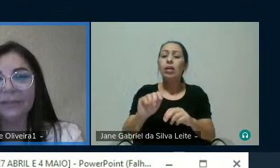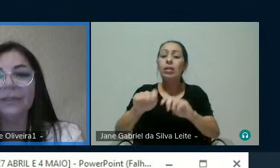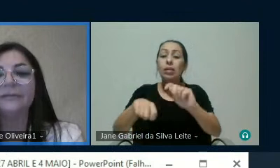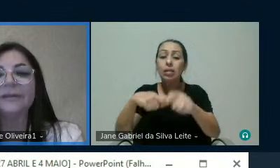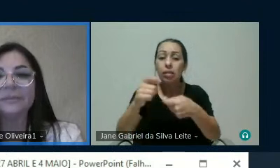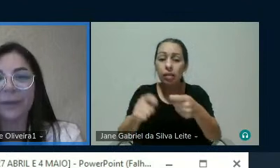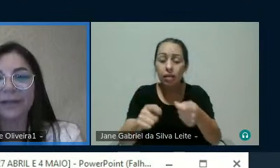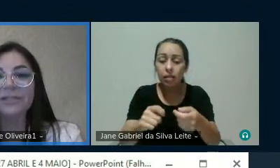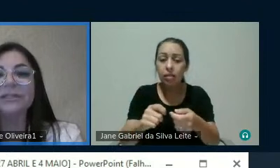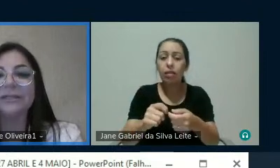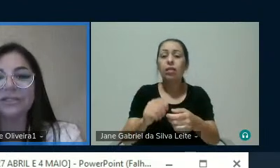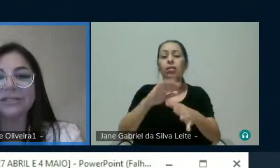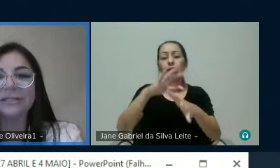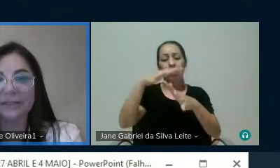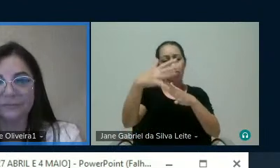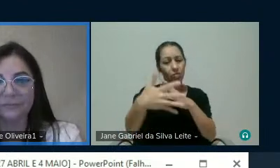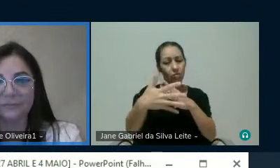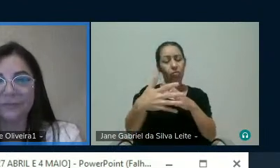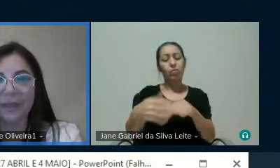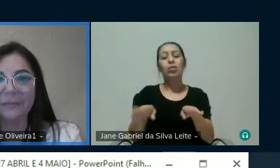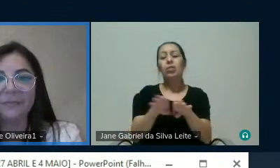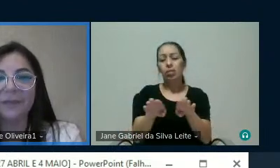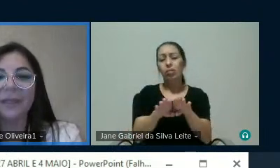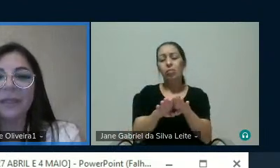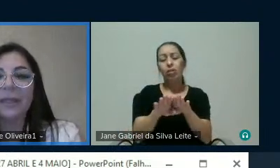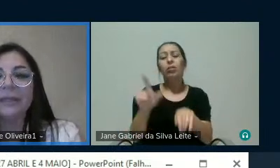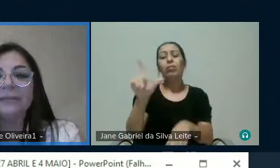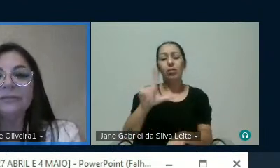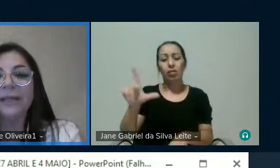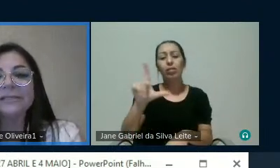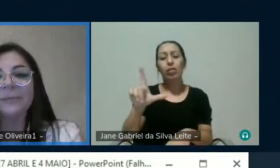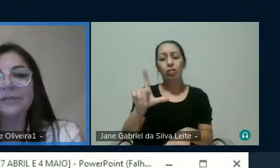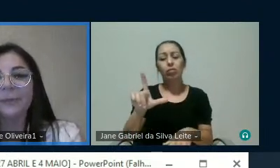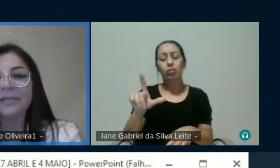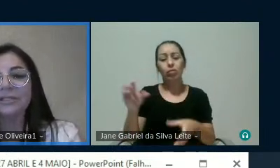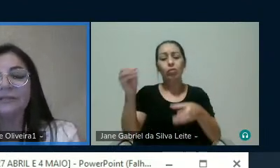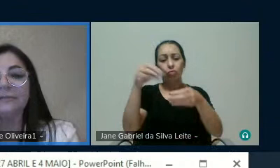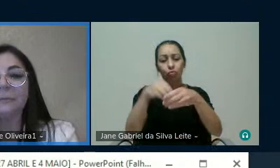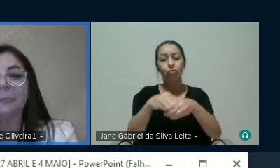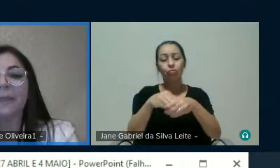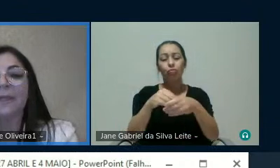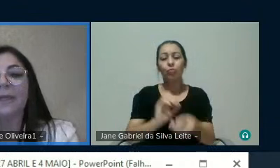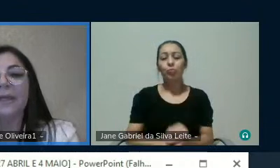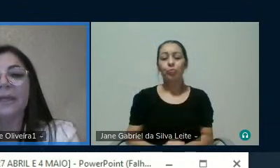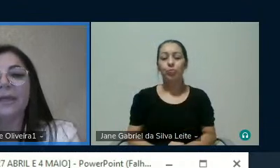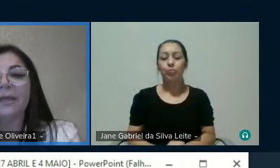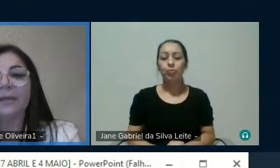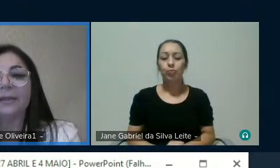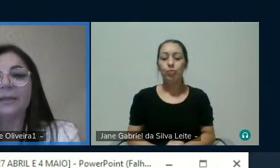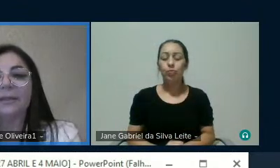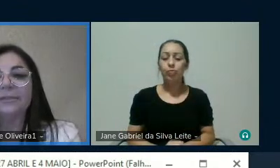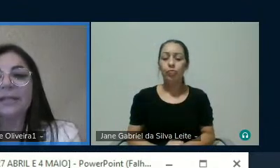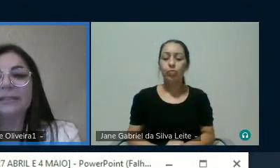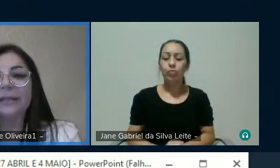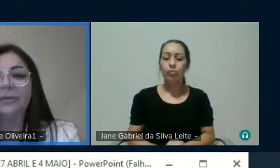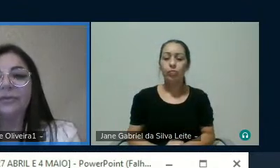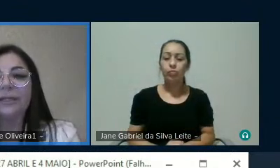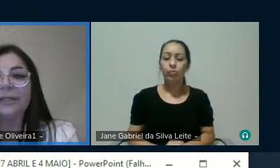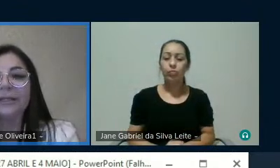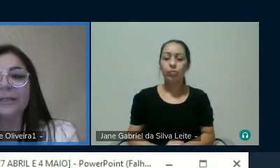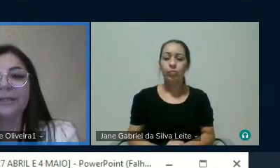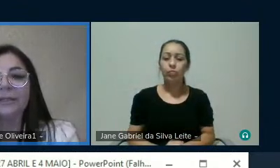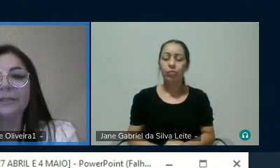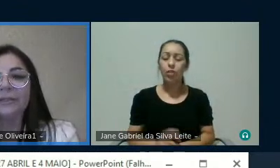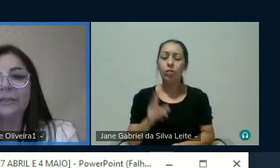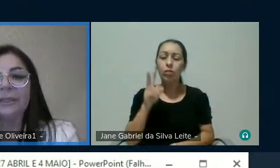também faz parte deste acervo, tá? Então, nessa perspectiva da